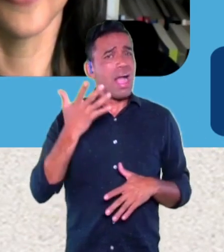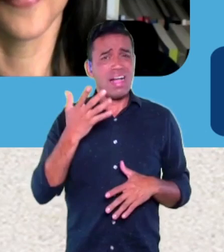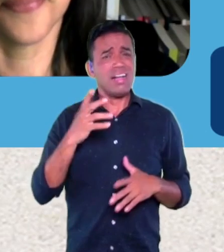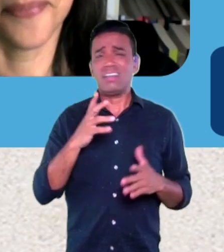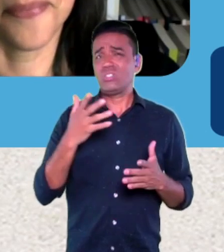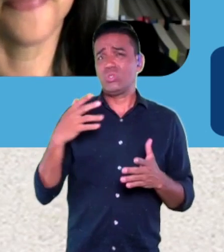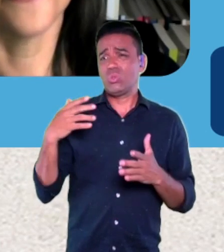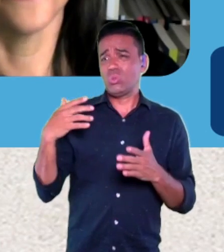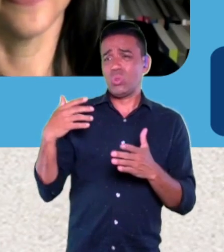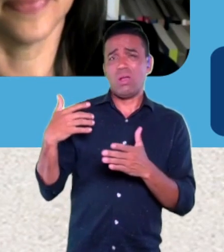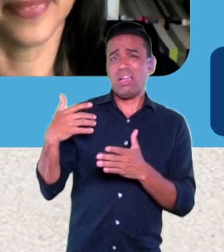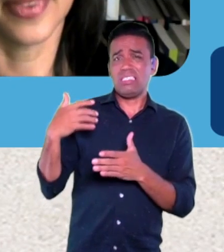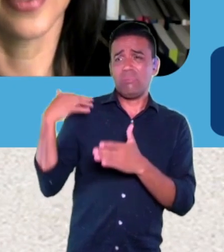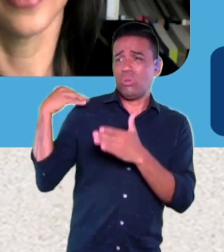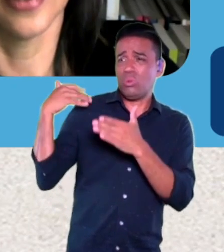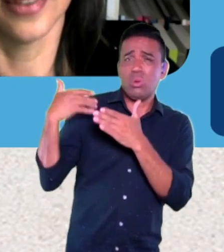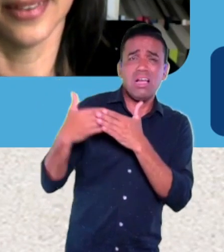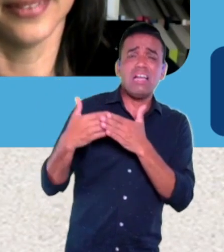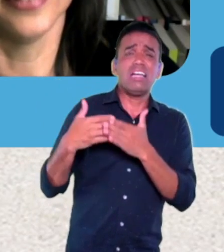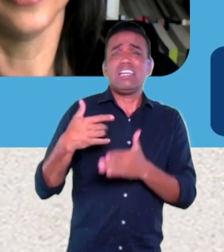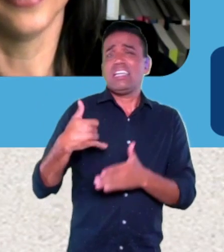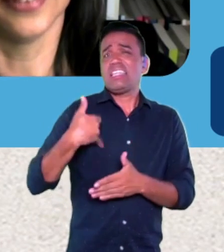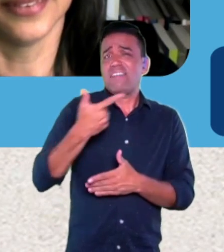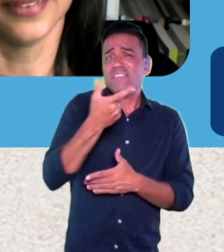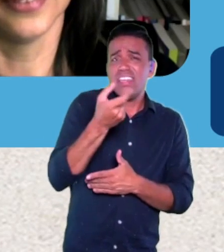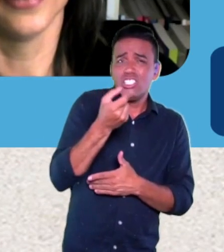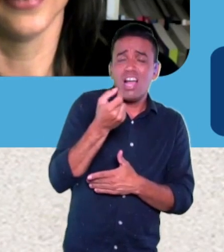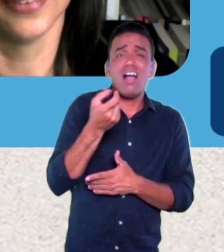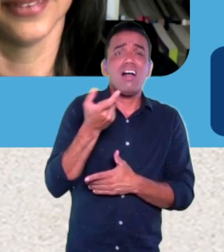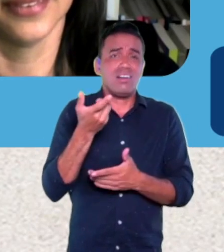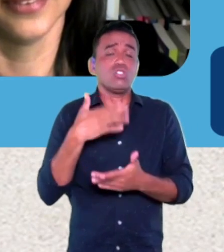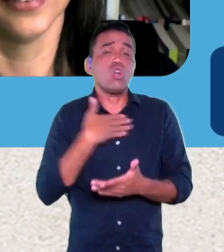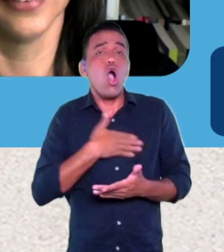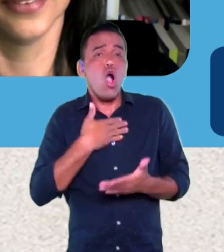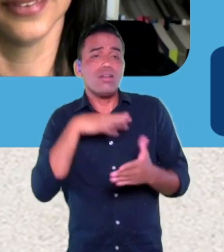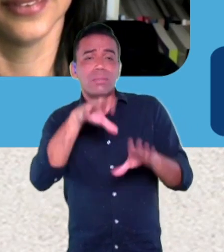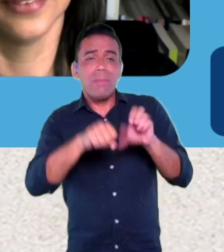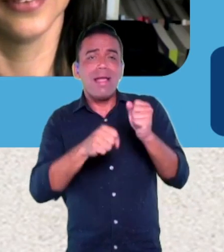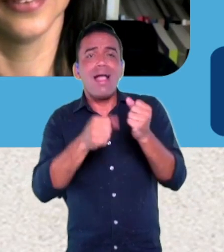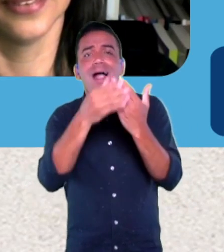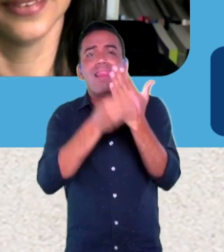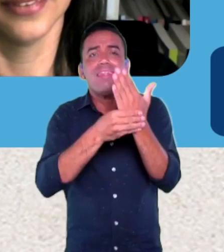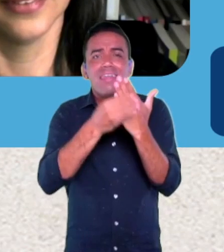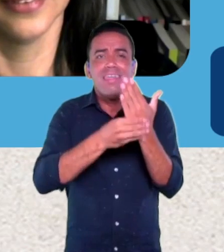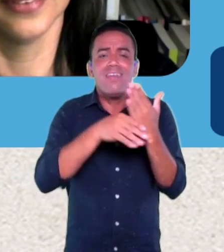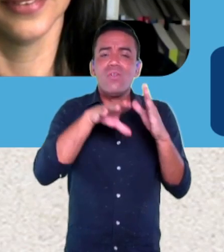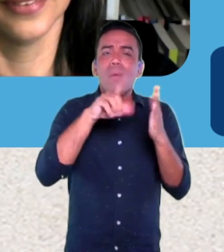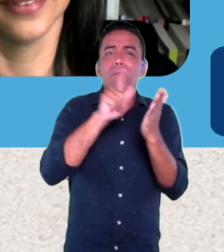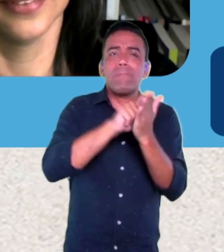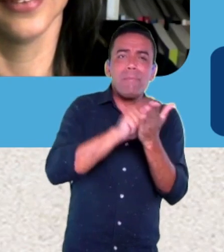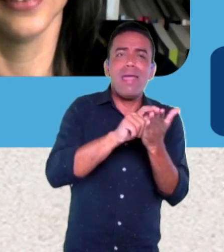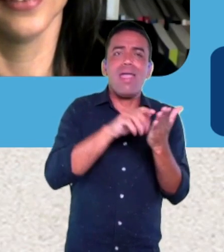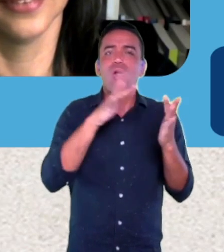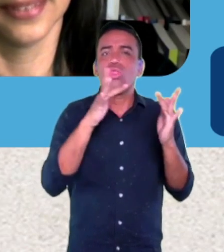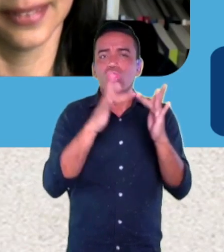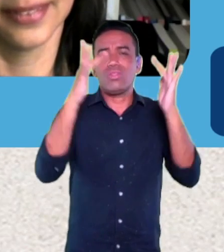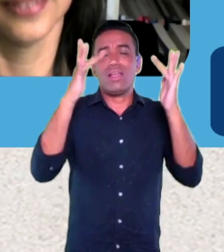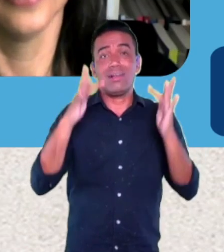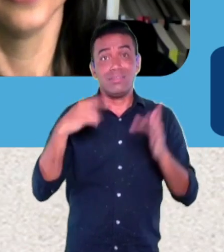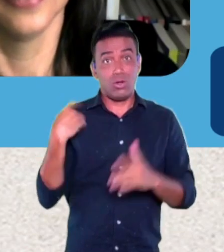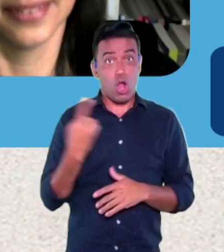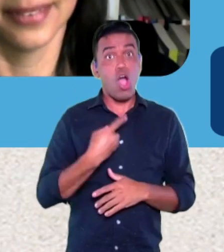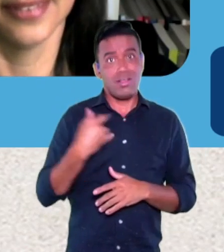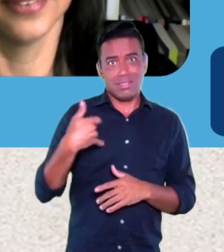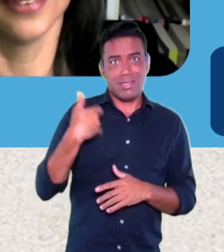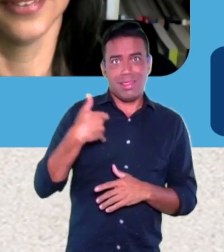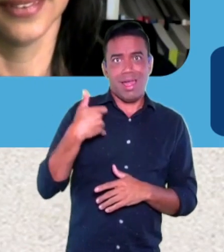os 20 anos hoje ainda gosta bastante de pegar um livro, né? Mas é, a gente, na nossa idade, eu acho